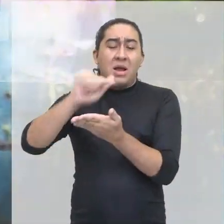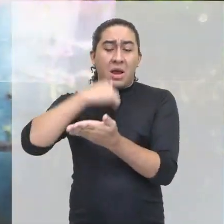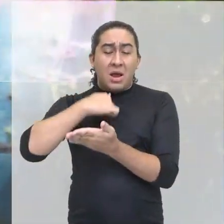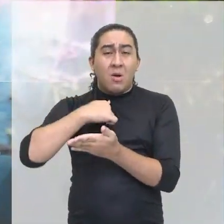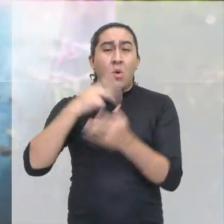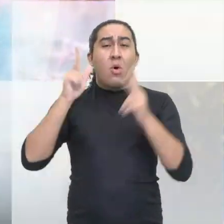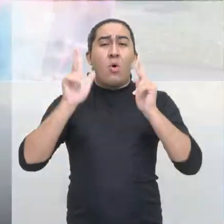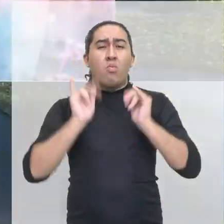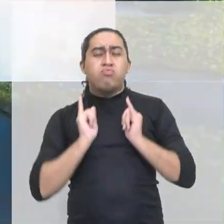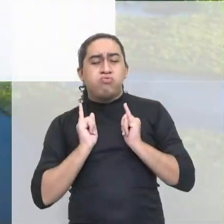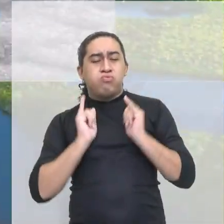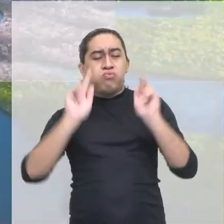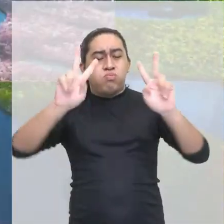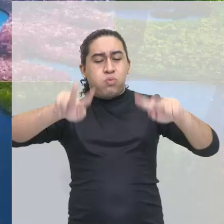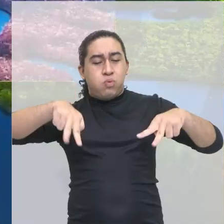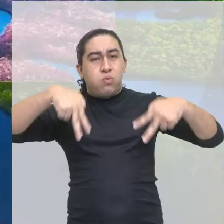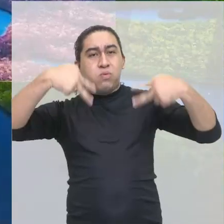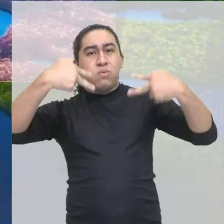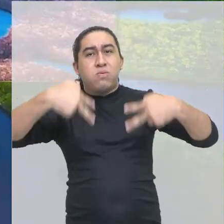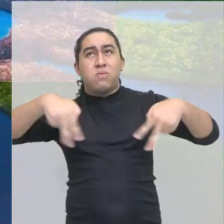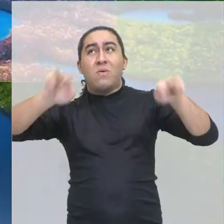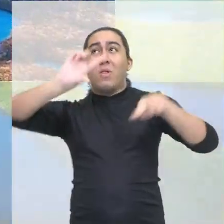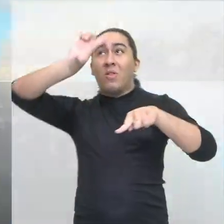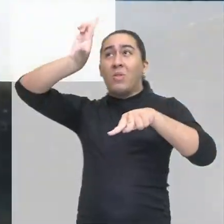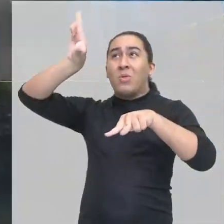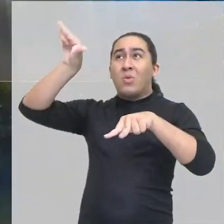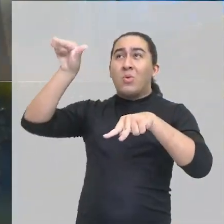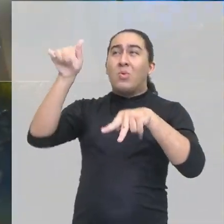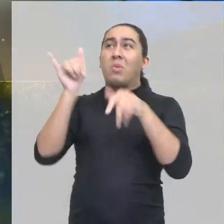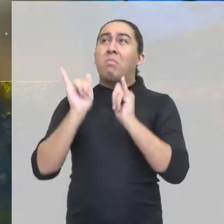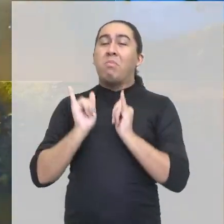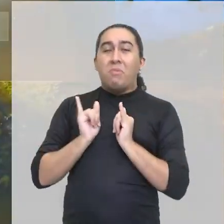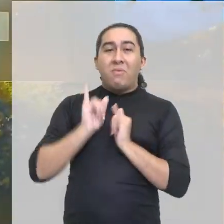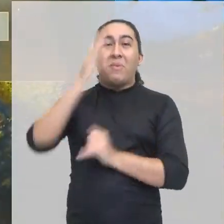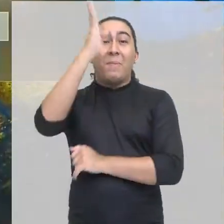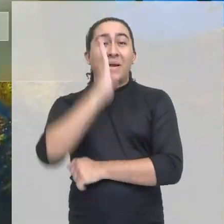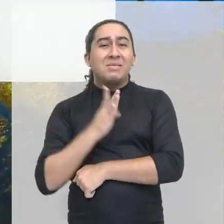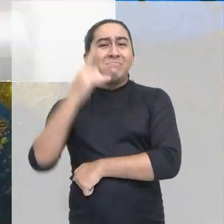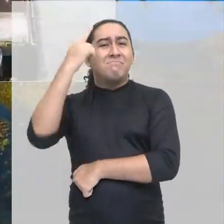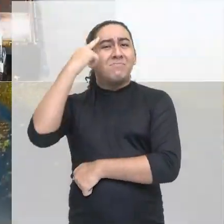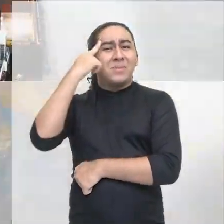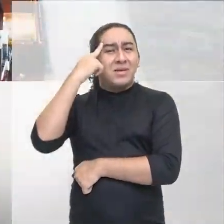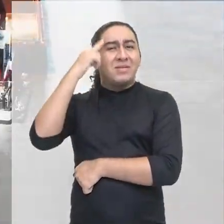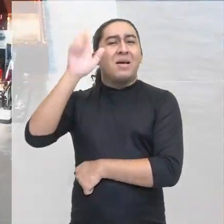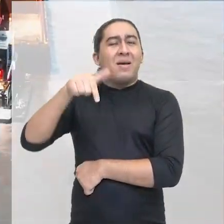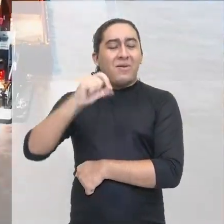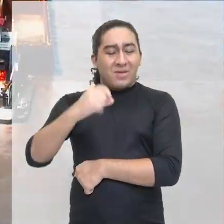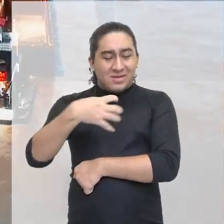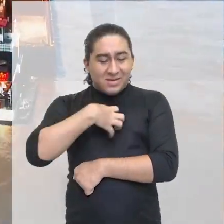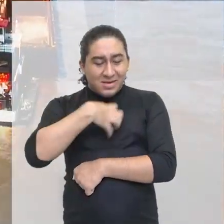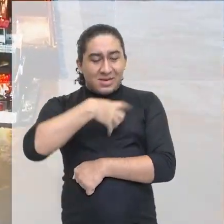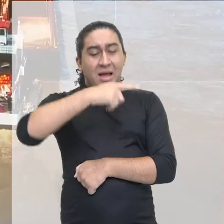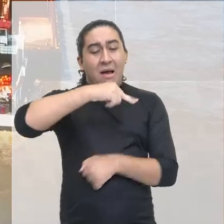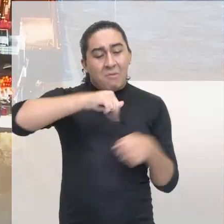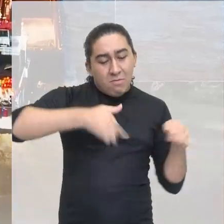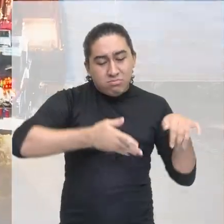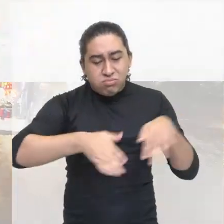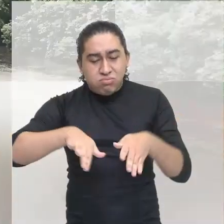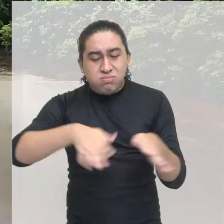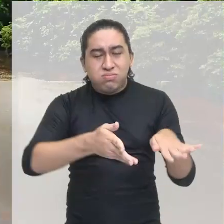rede, nas noites claras de luar. Brasil pra mim. Ah, ouve essas fontes